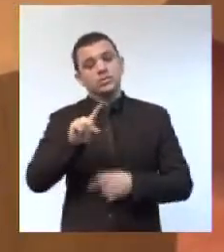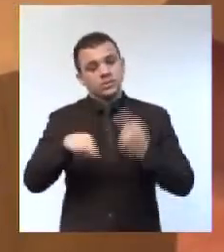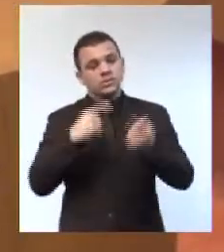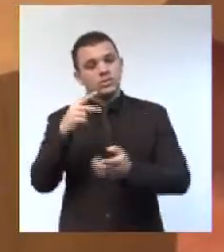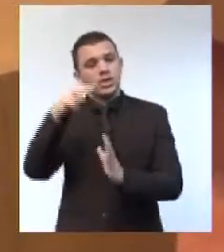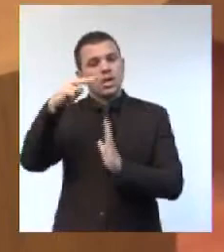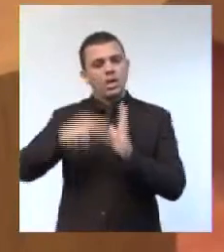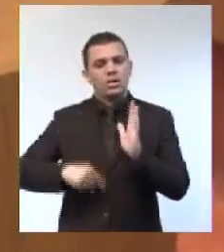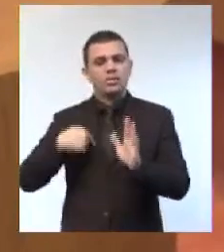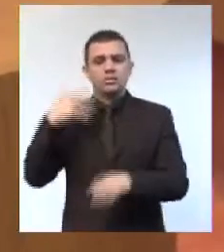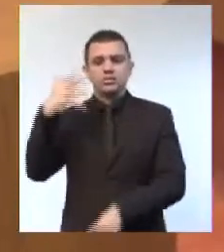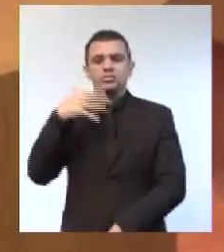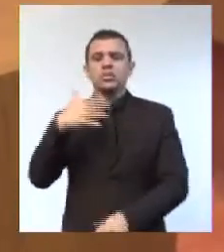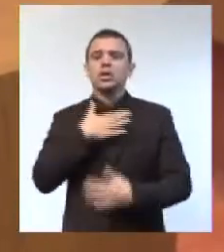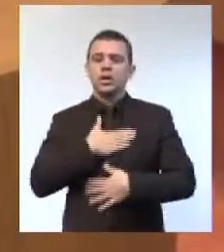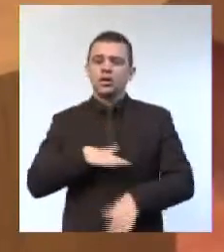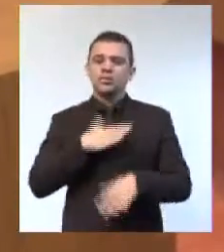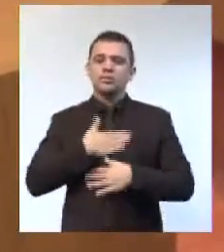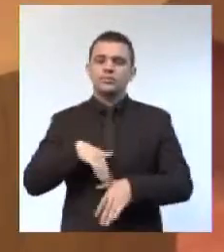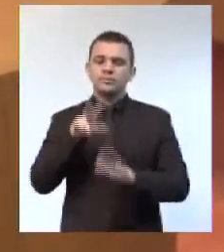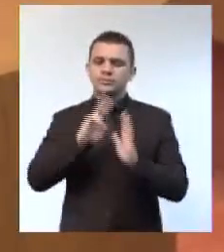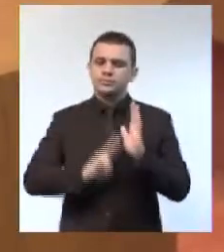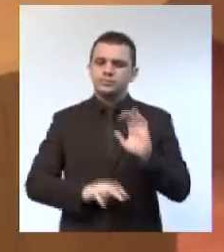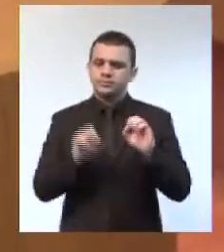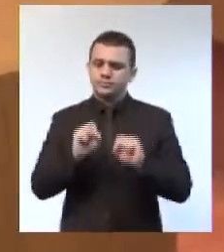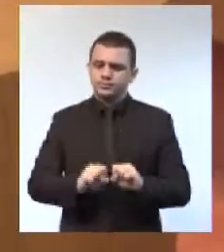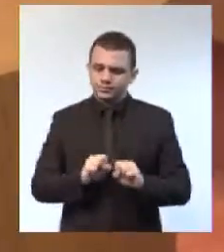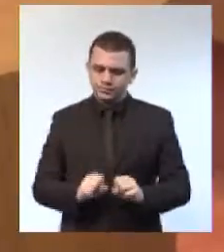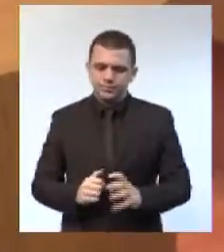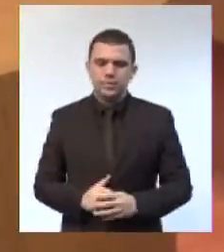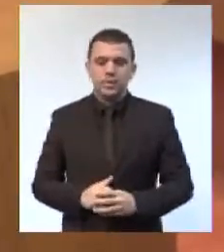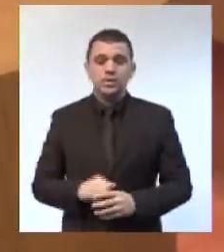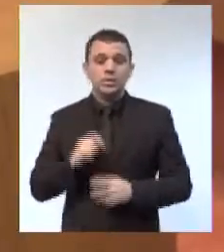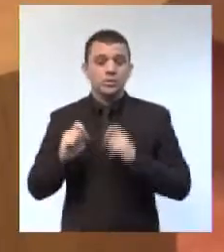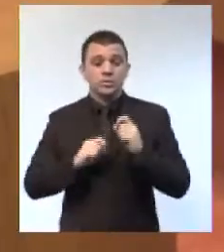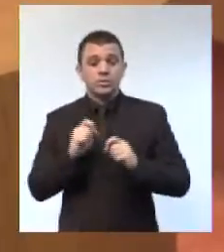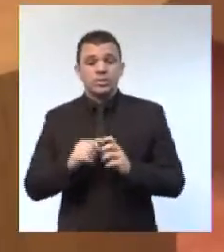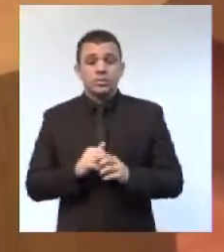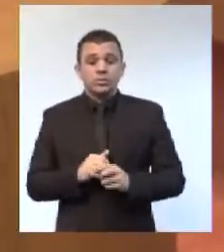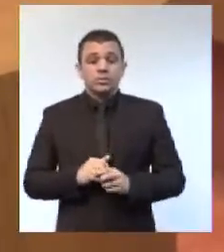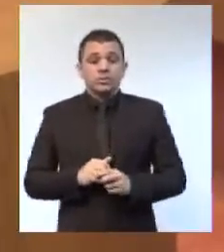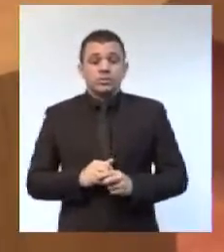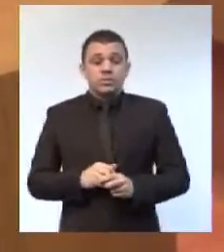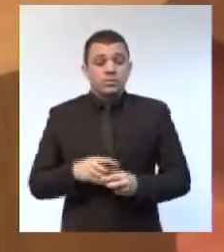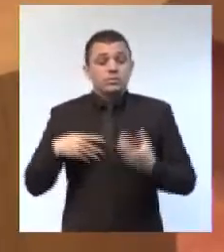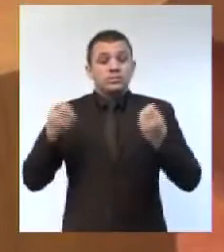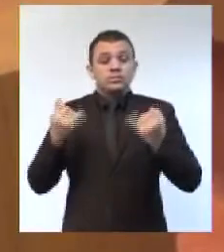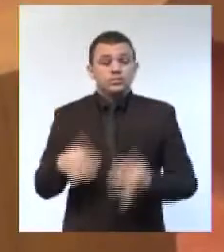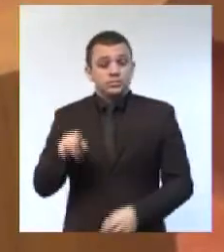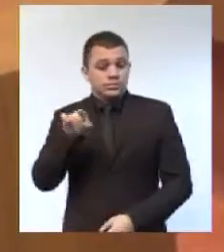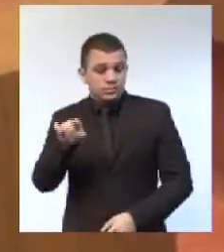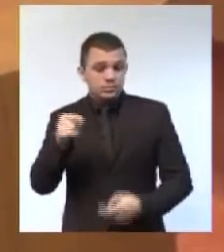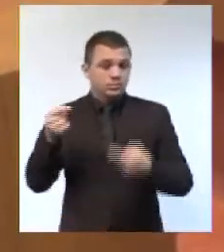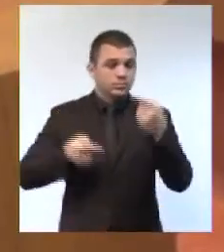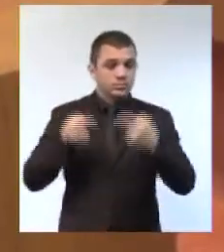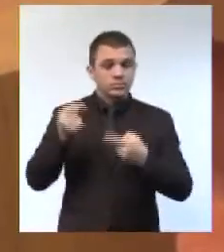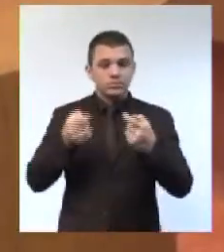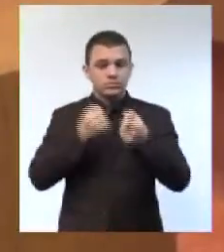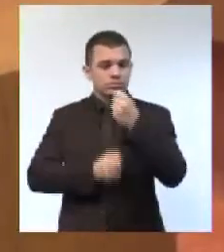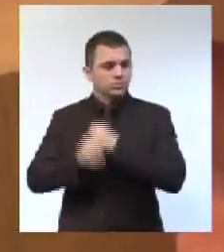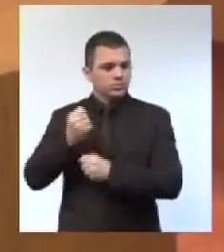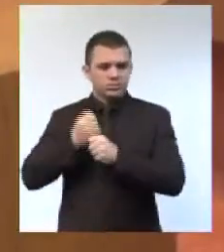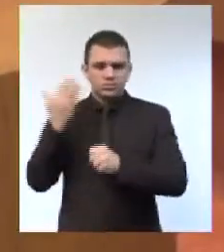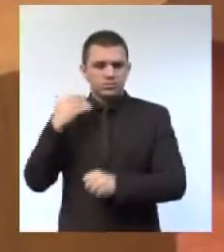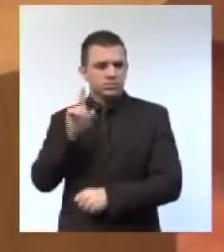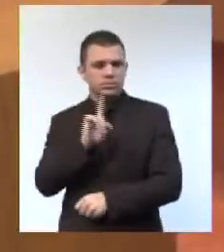meu discurso de forma bem tranquila, as notas taquigráficas, eu disse que, embora Vossa Excelência não fosse político no ano passado,